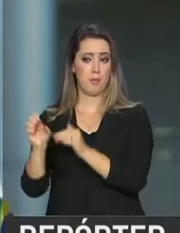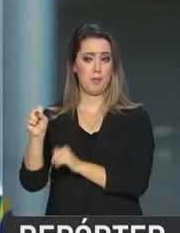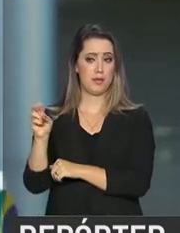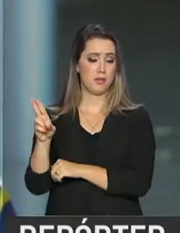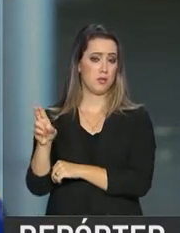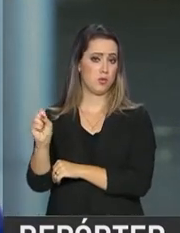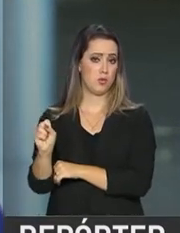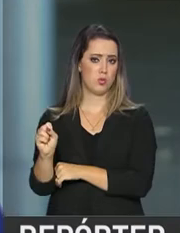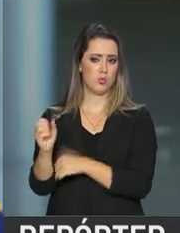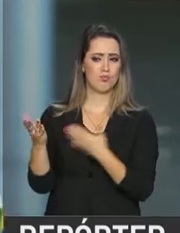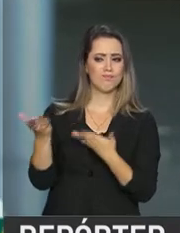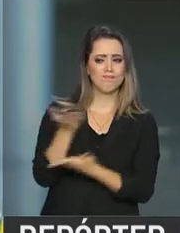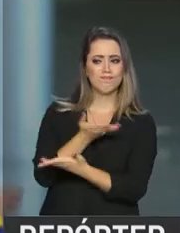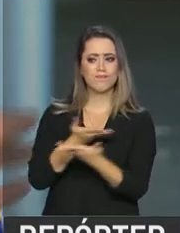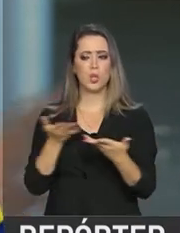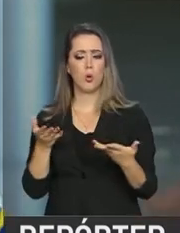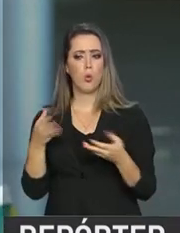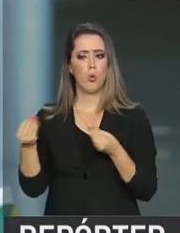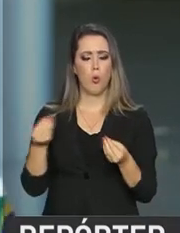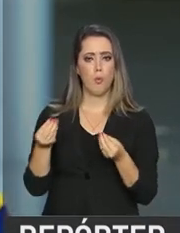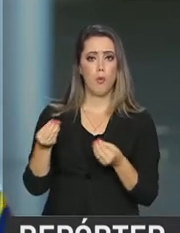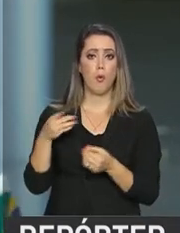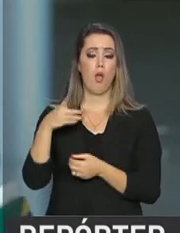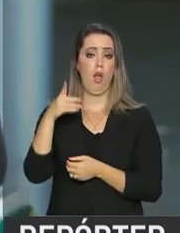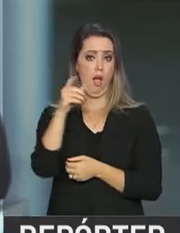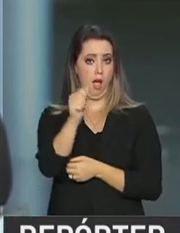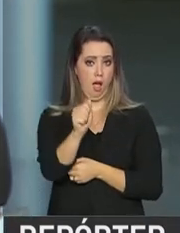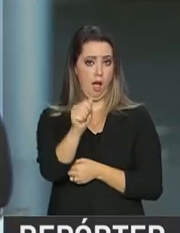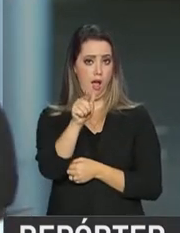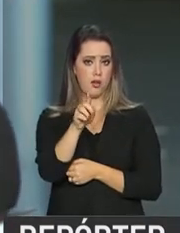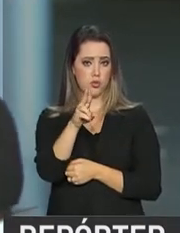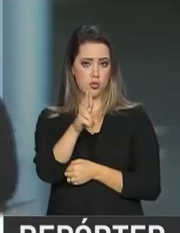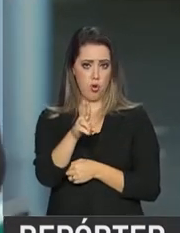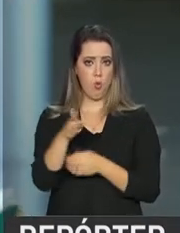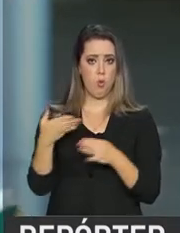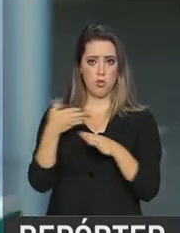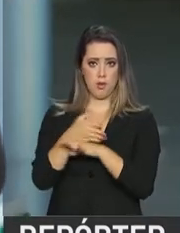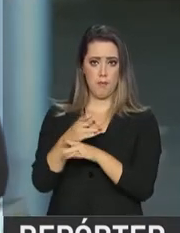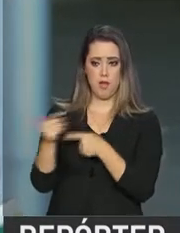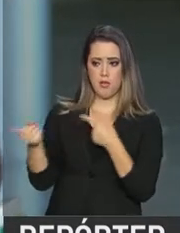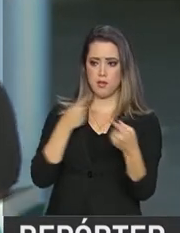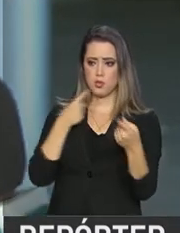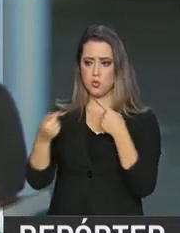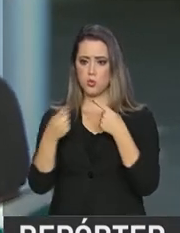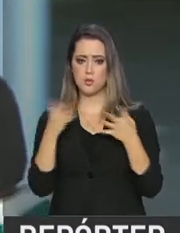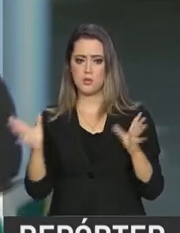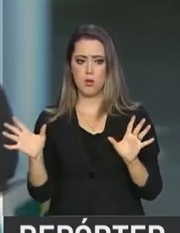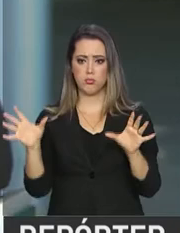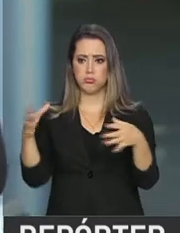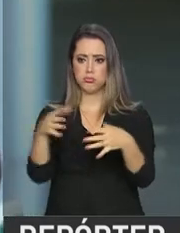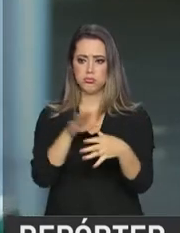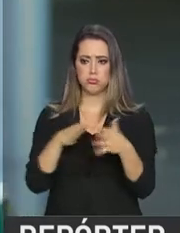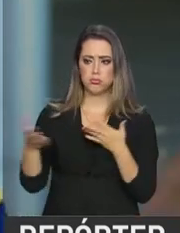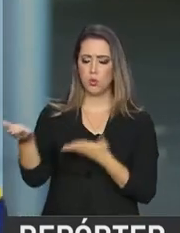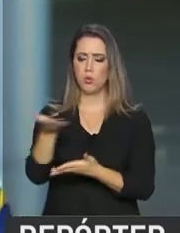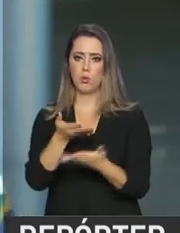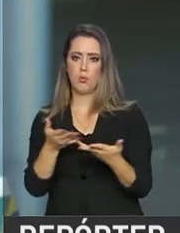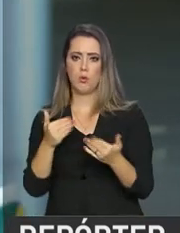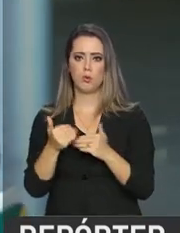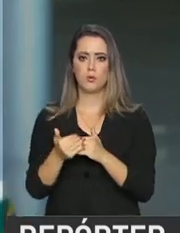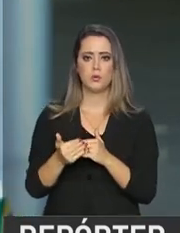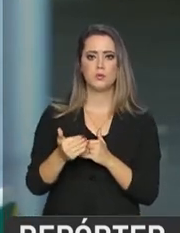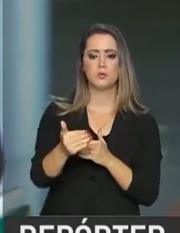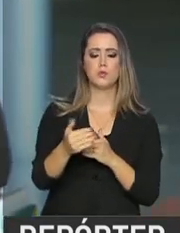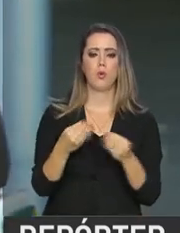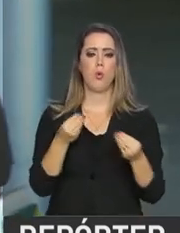saúde a advocacia geral da união em algum momento vai entrar nessa discussão essa interlocução entre os diferentes entes daqui pra frente